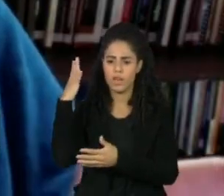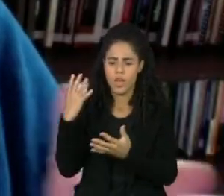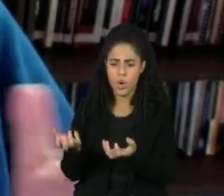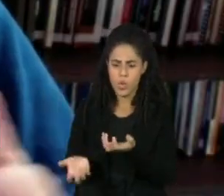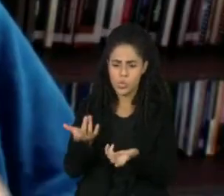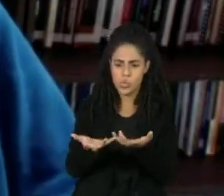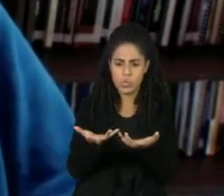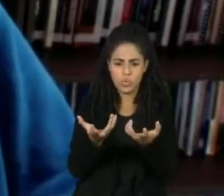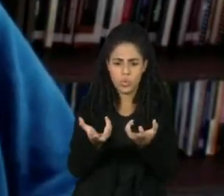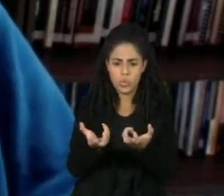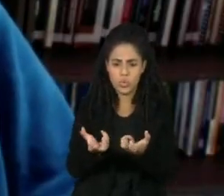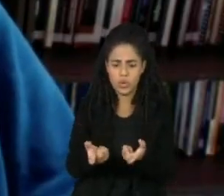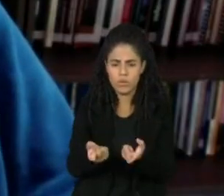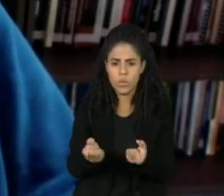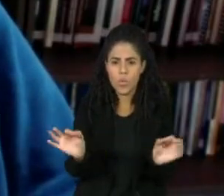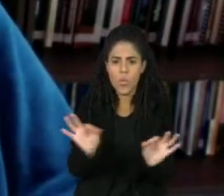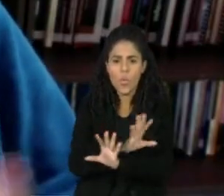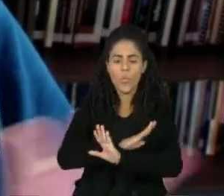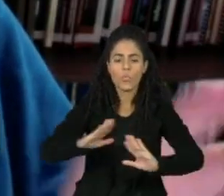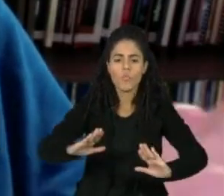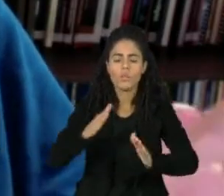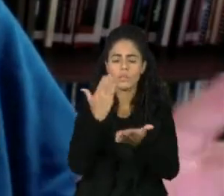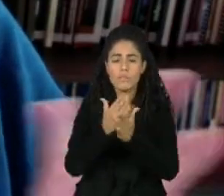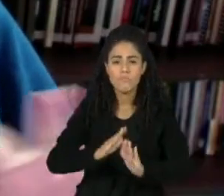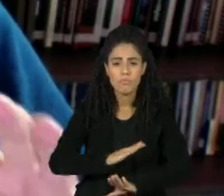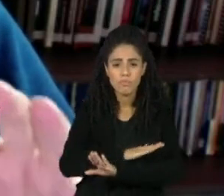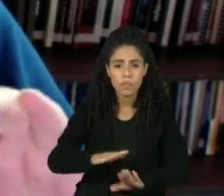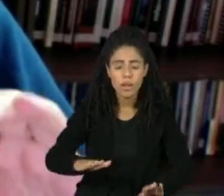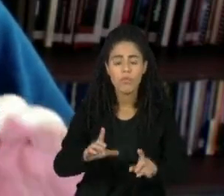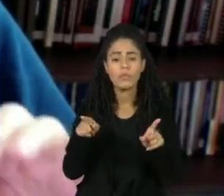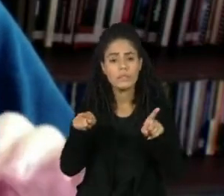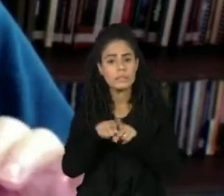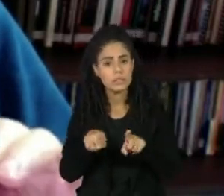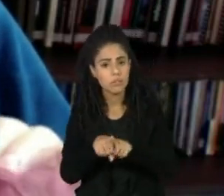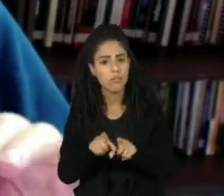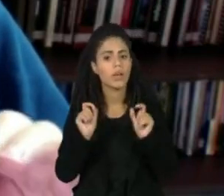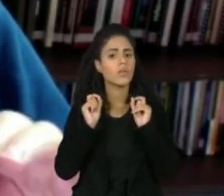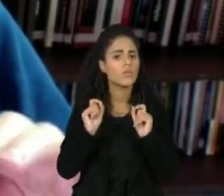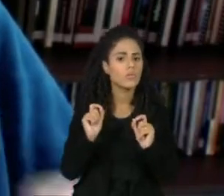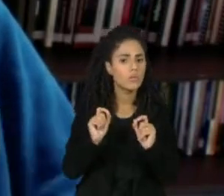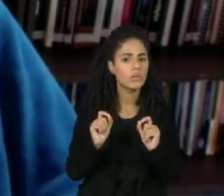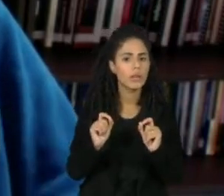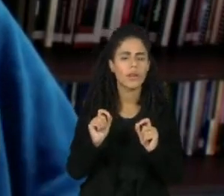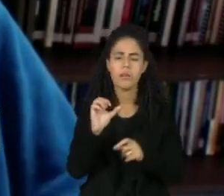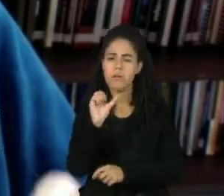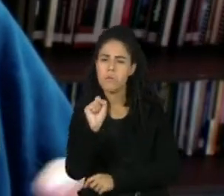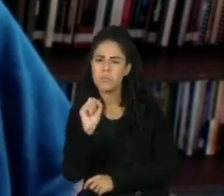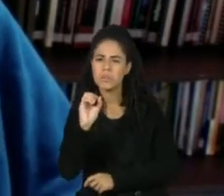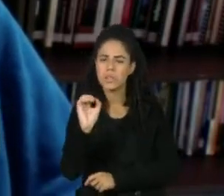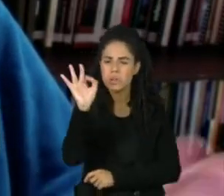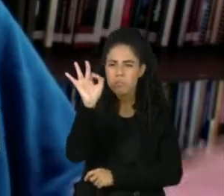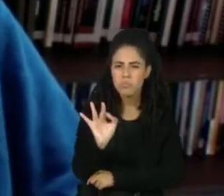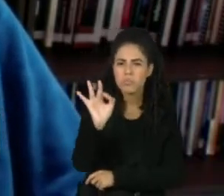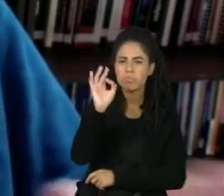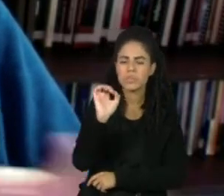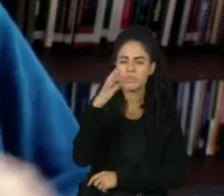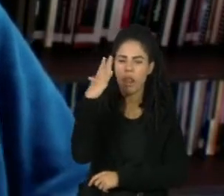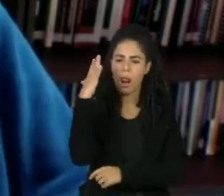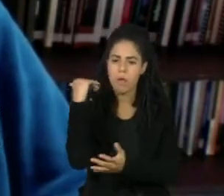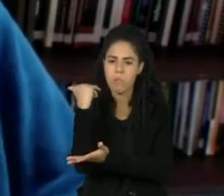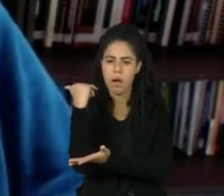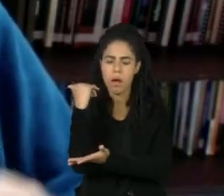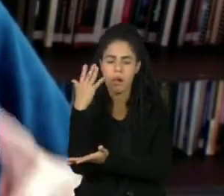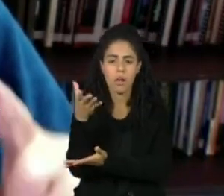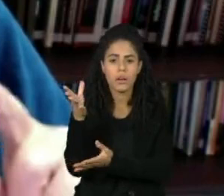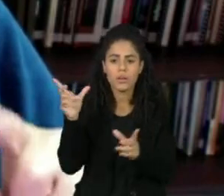Funcionou bastante bem até 2012. Houve uma queda de 80% do desmatamento de 2004